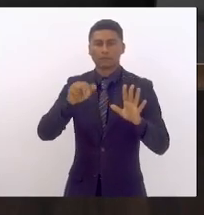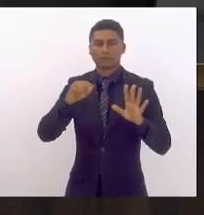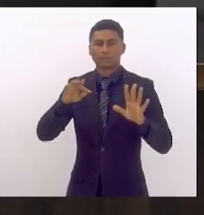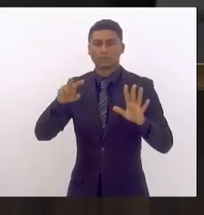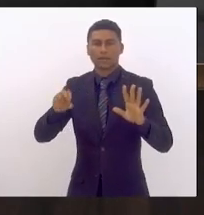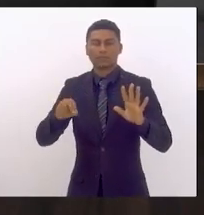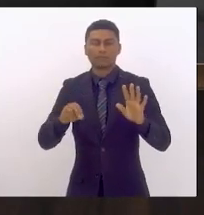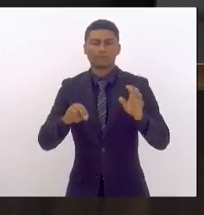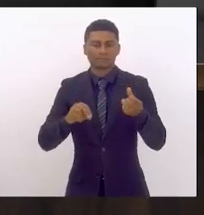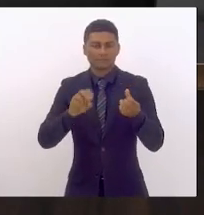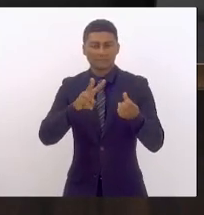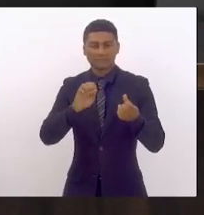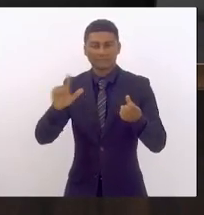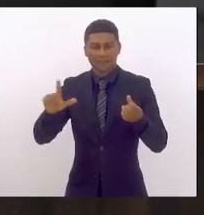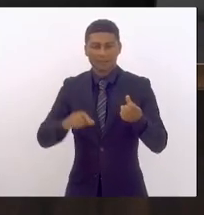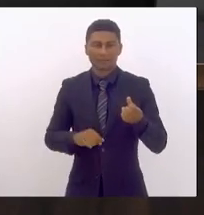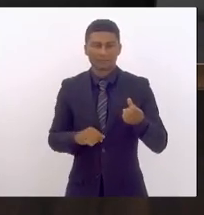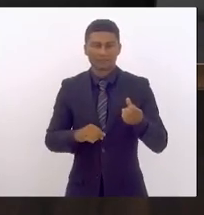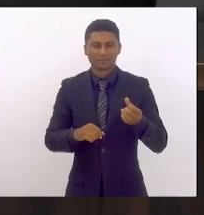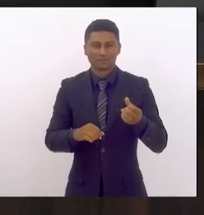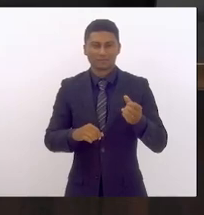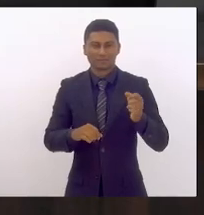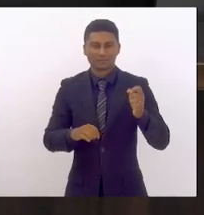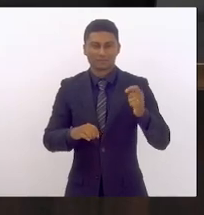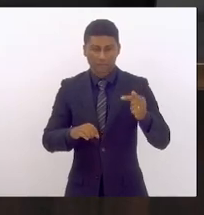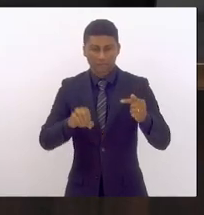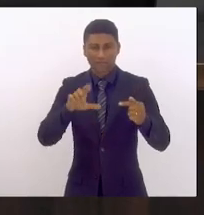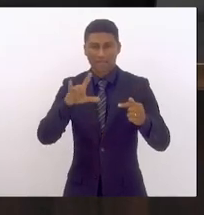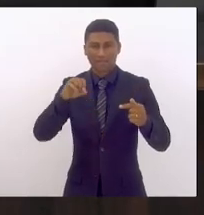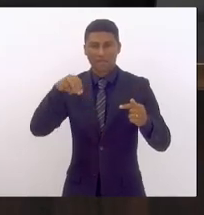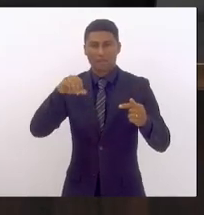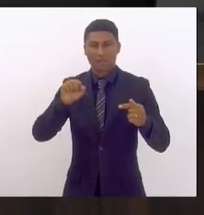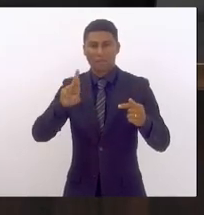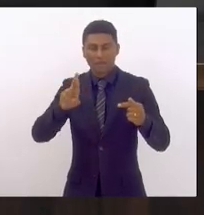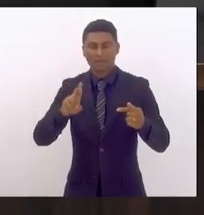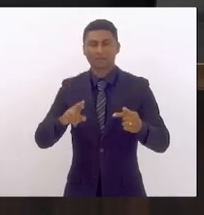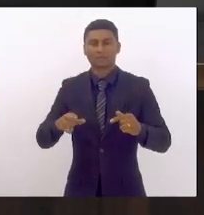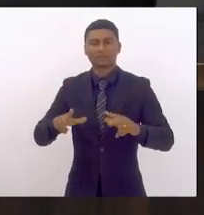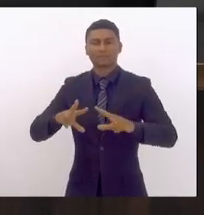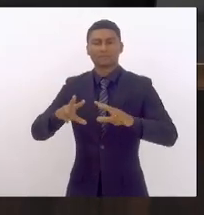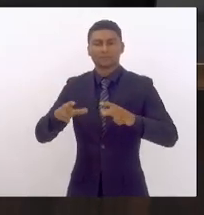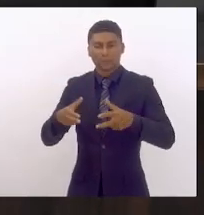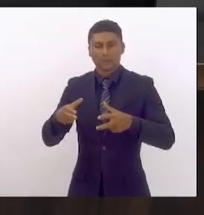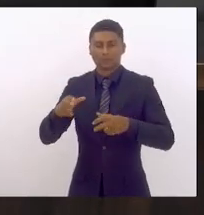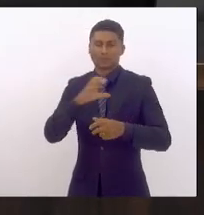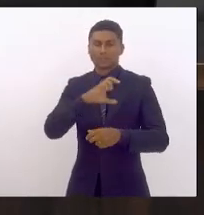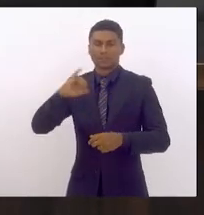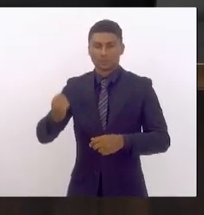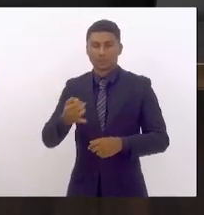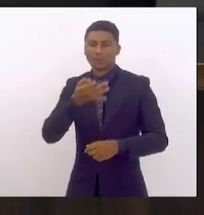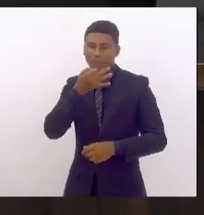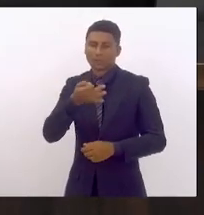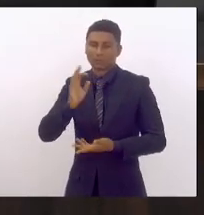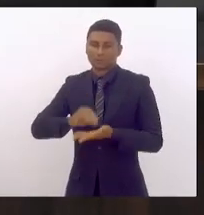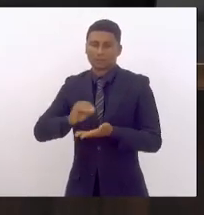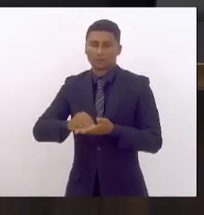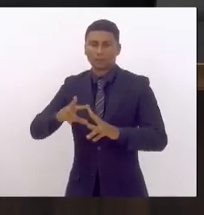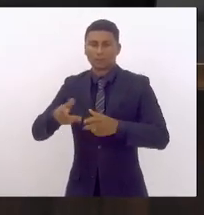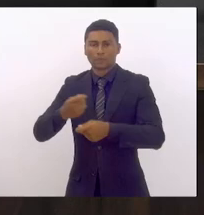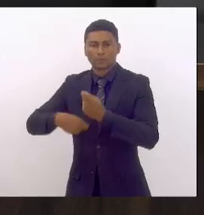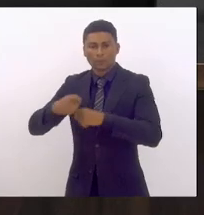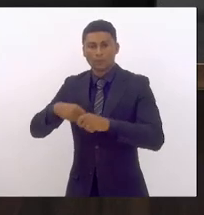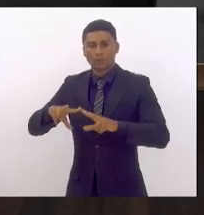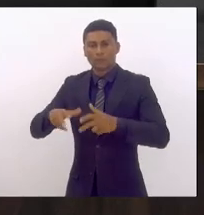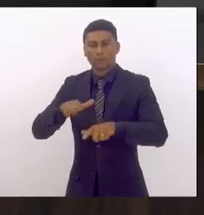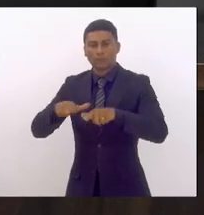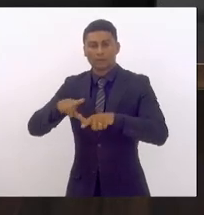Schmidt Valdo Ceasa lá na Passos Carlos Macedo ele é o Marco Rei pendente de parecer desidratos comissões condição Justiça economia de trabalho